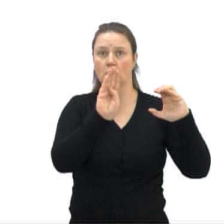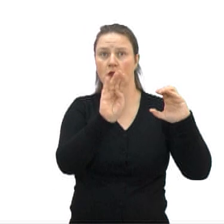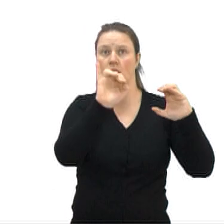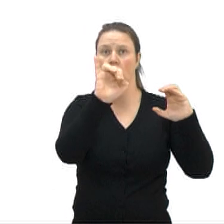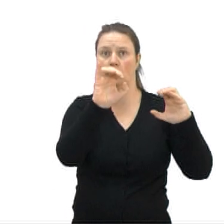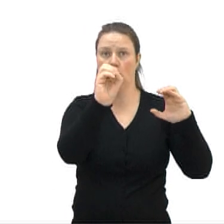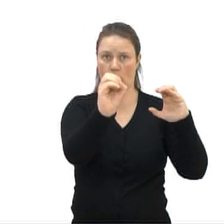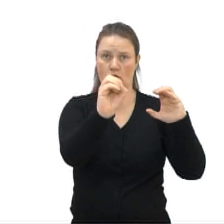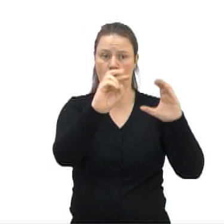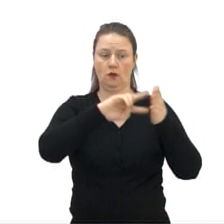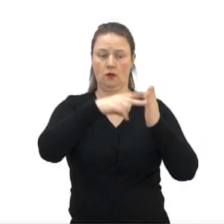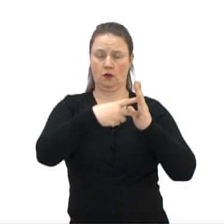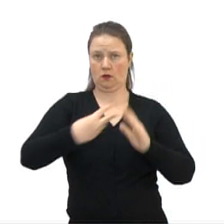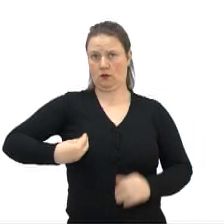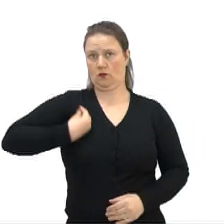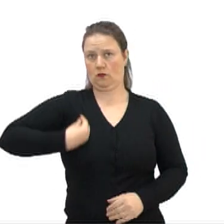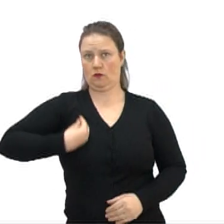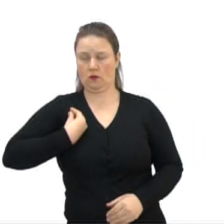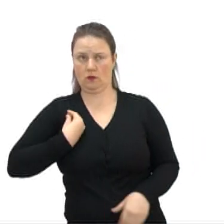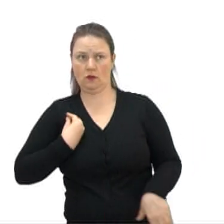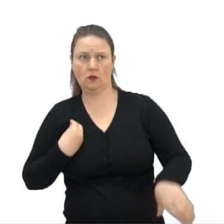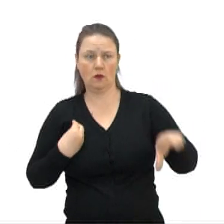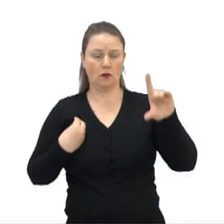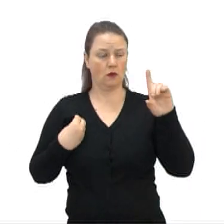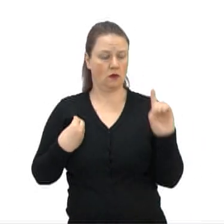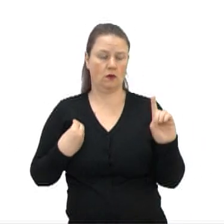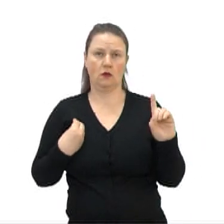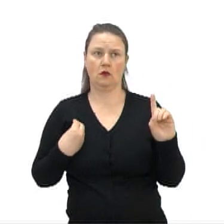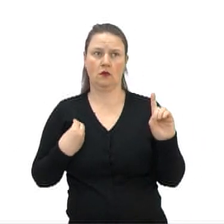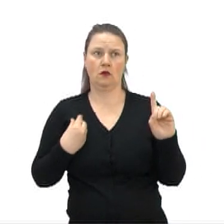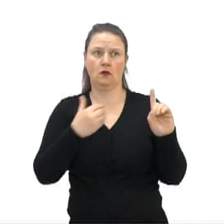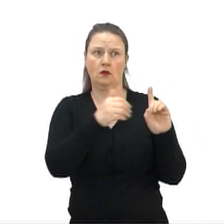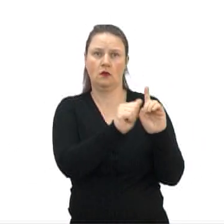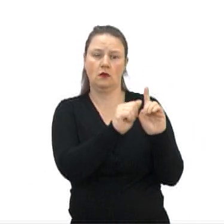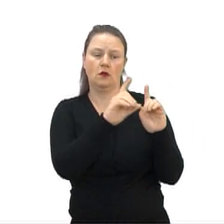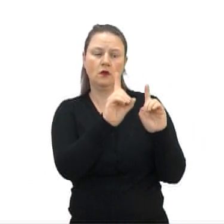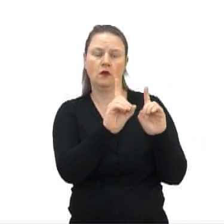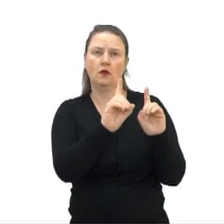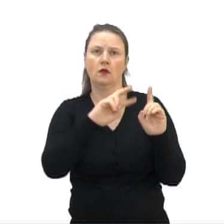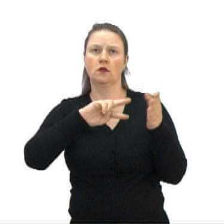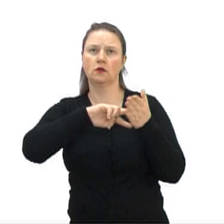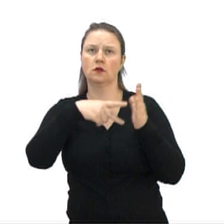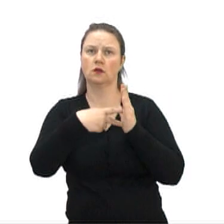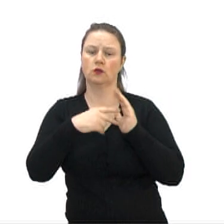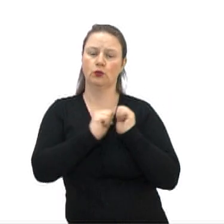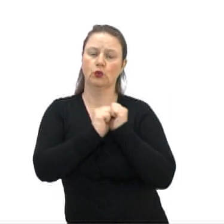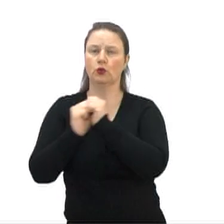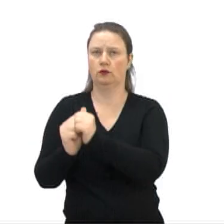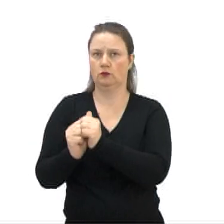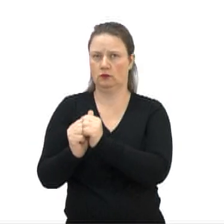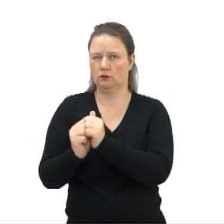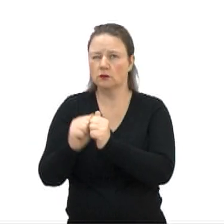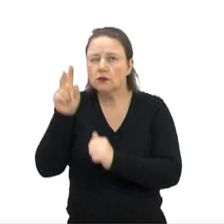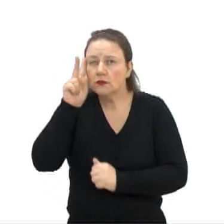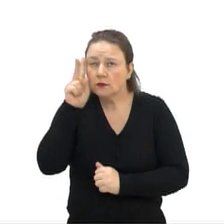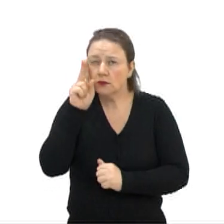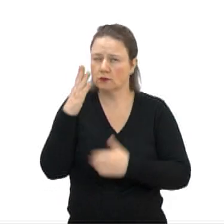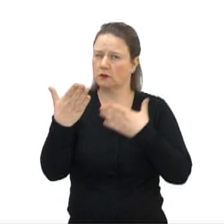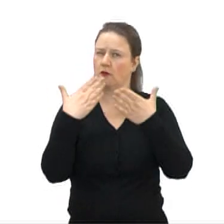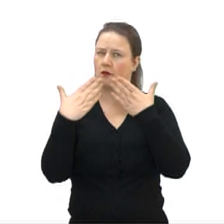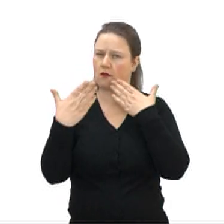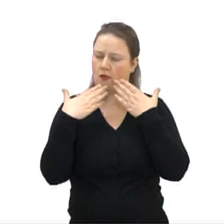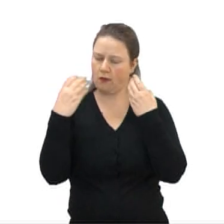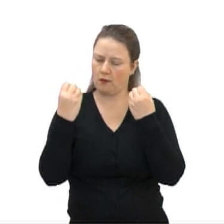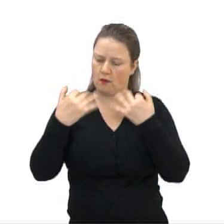vida. E o prefixo ad, que significa junto. Então, conforme nós conversamos na aula